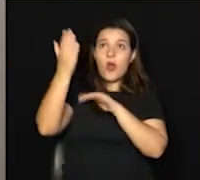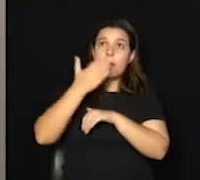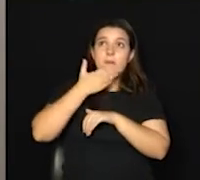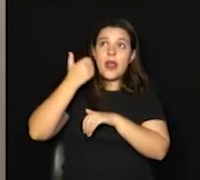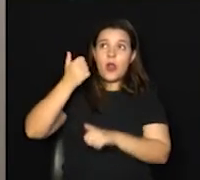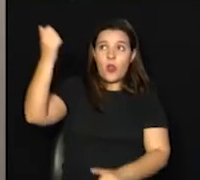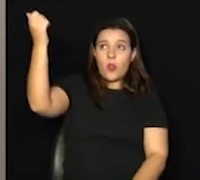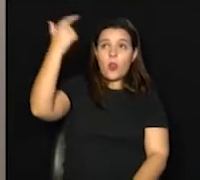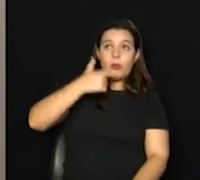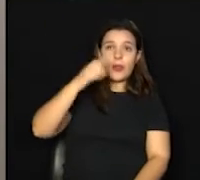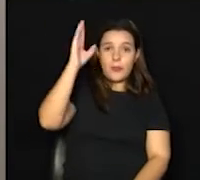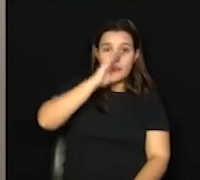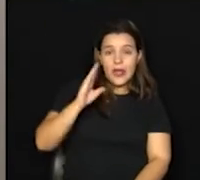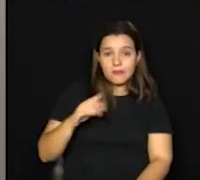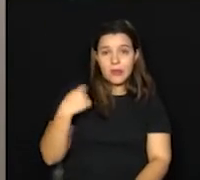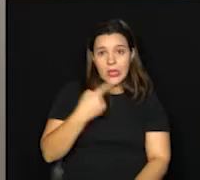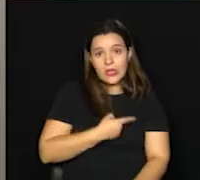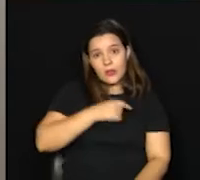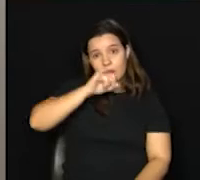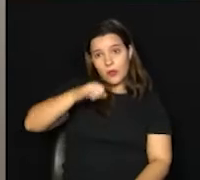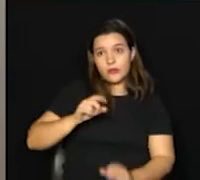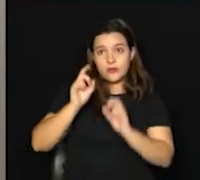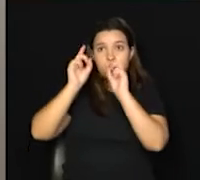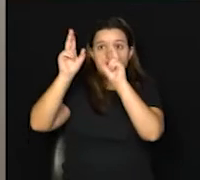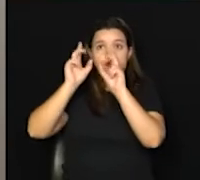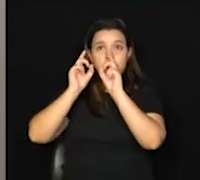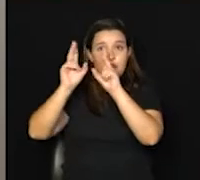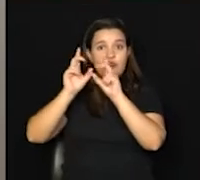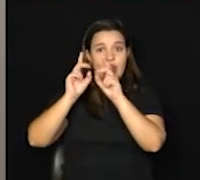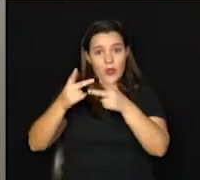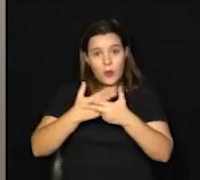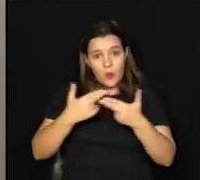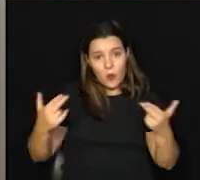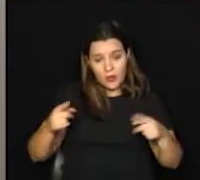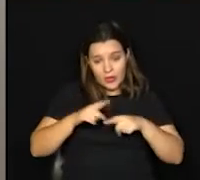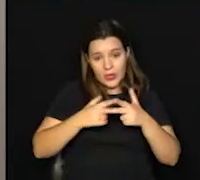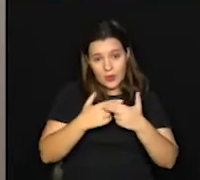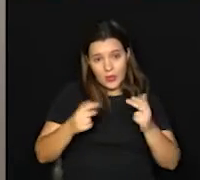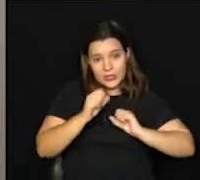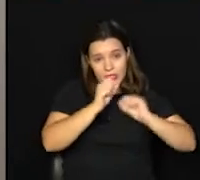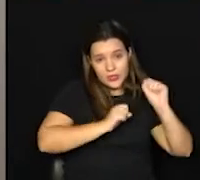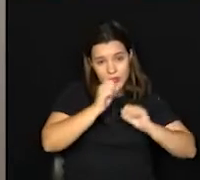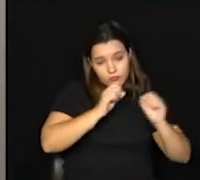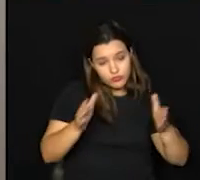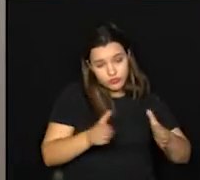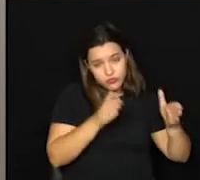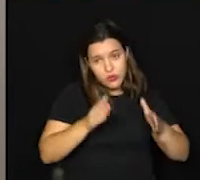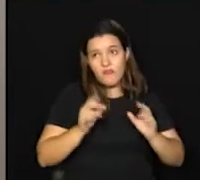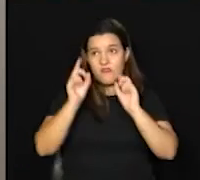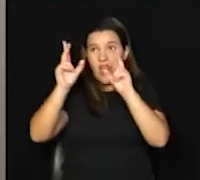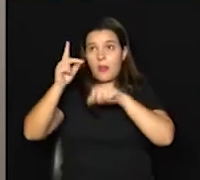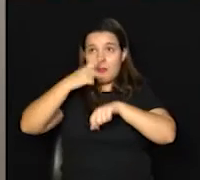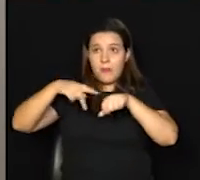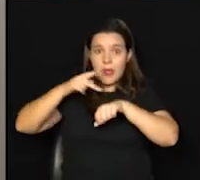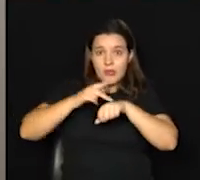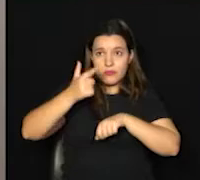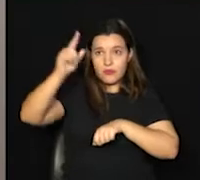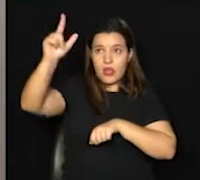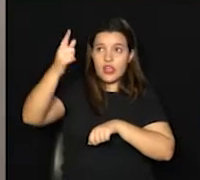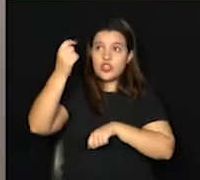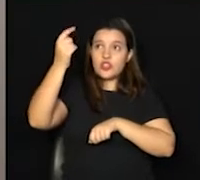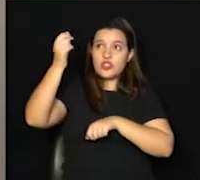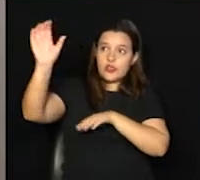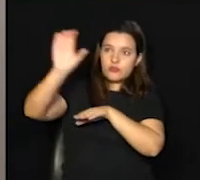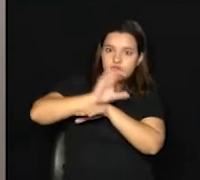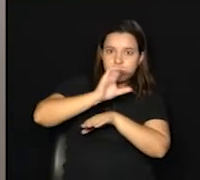à importação de commodities do Brasil, então não são bens industriais, que é um outro problema. Há um viés de